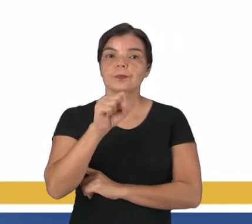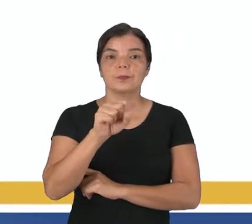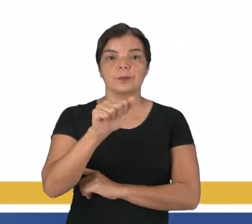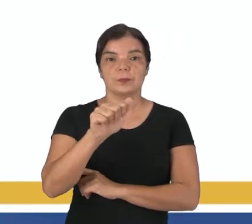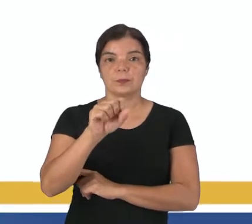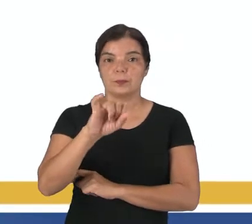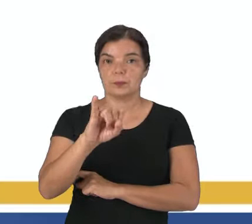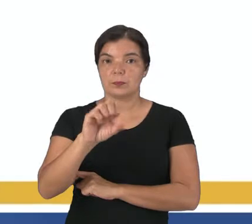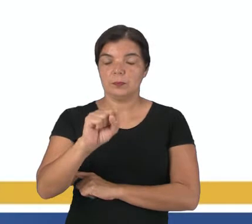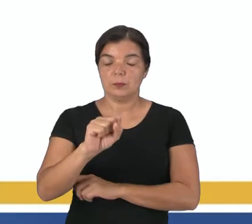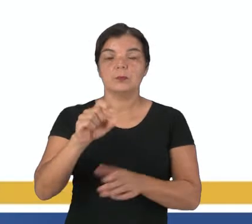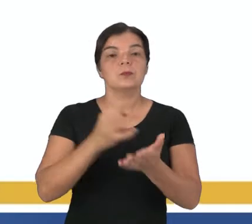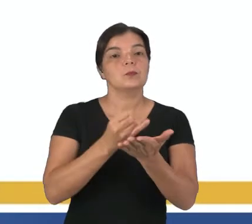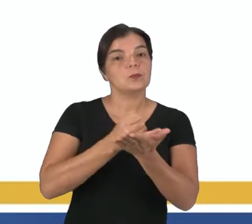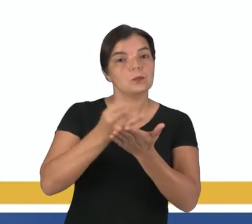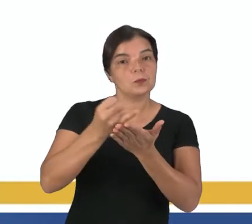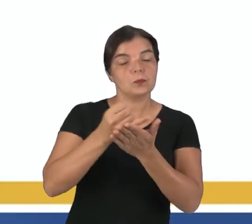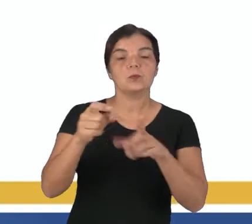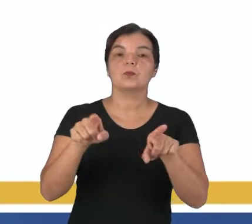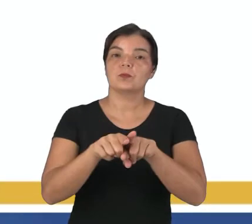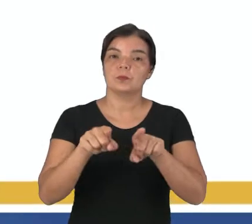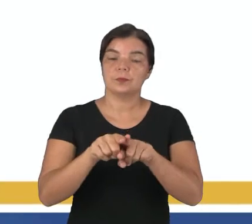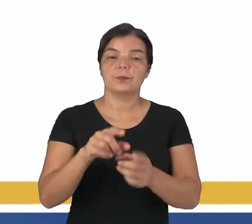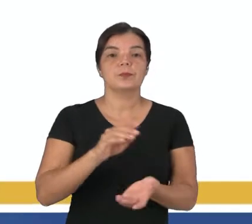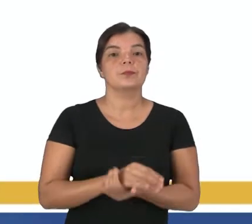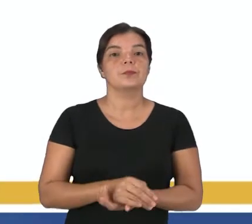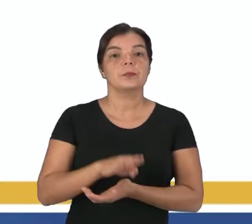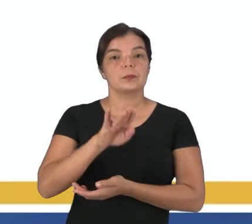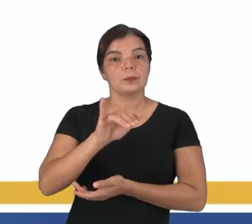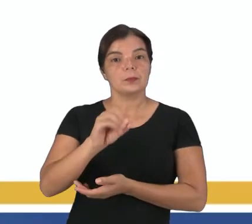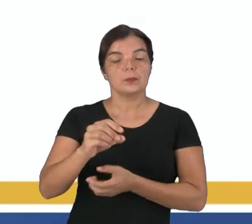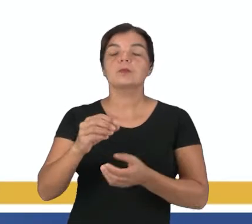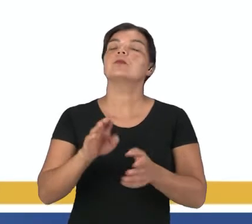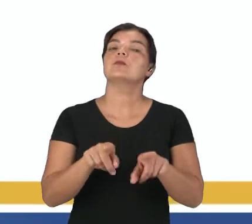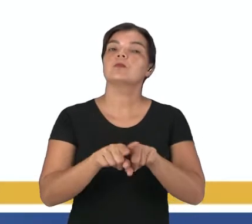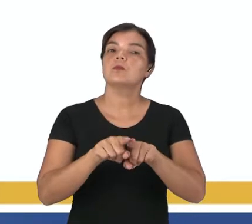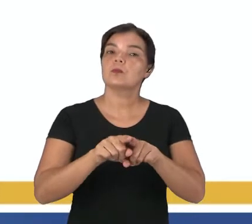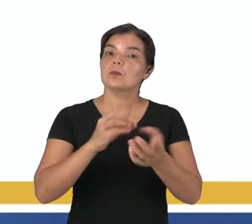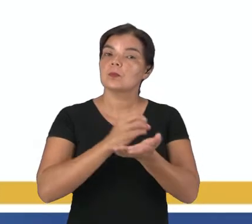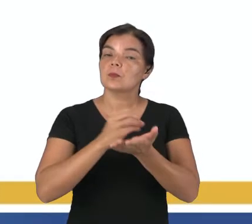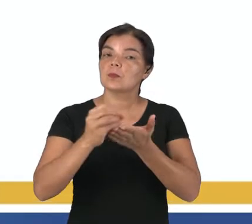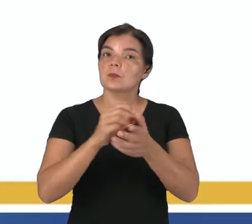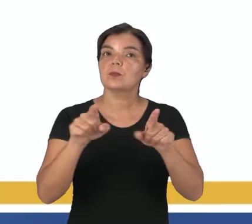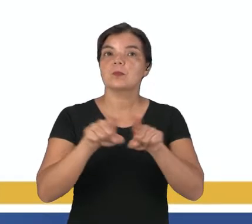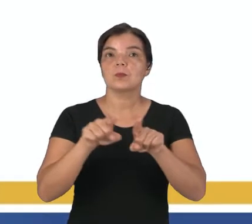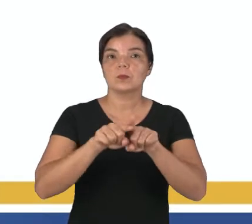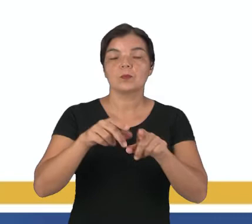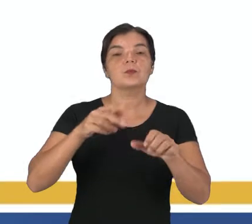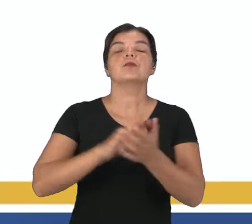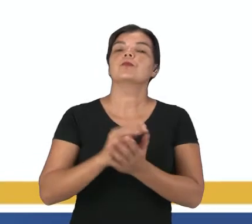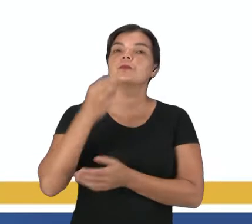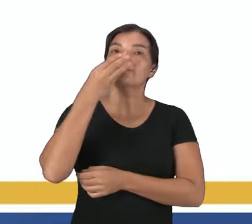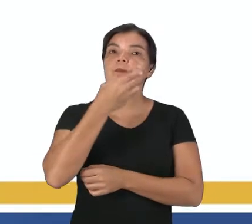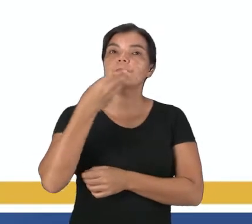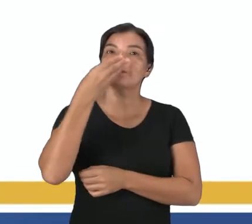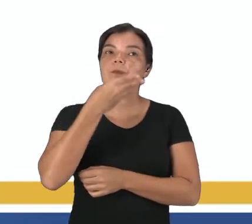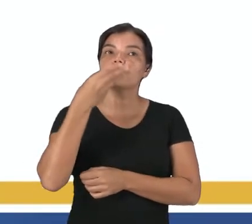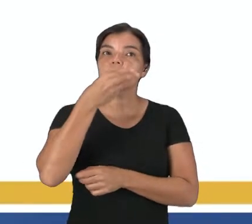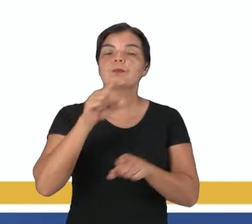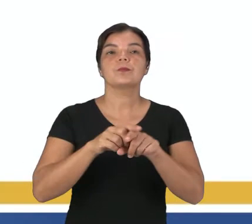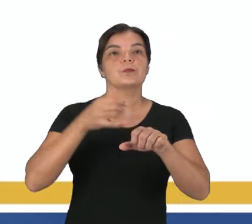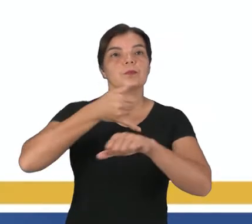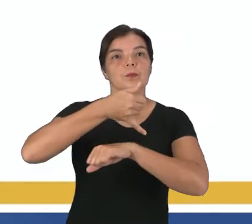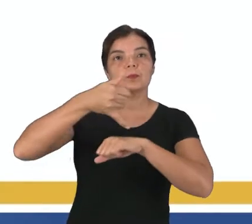são classificadas como moléculas inorgânicas as biomoléculas orgânicas nós podemos citar os glicídios né que são os